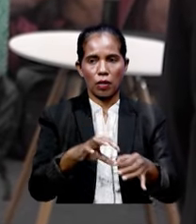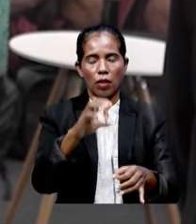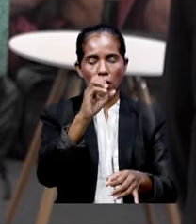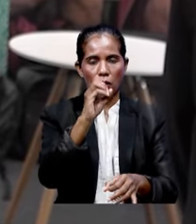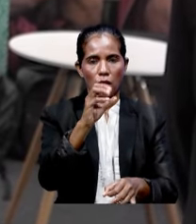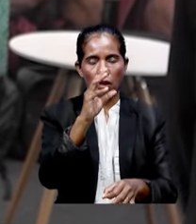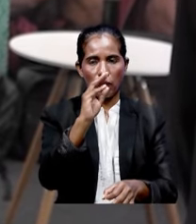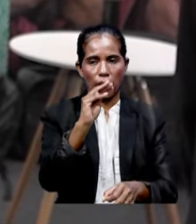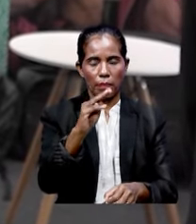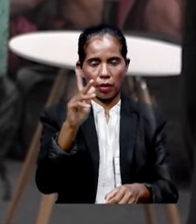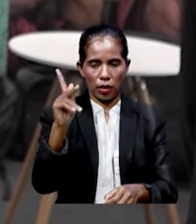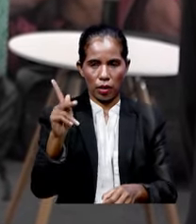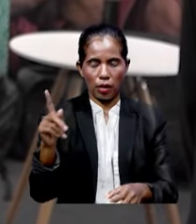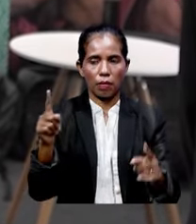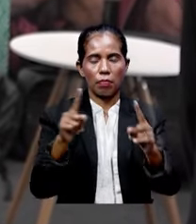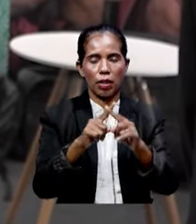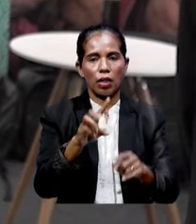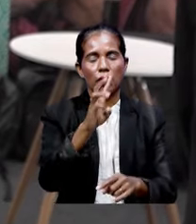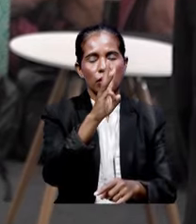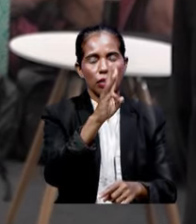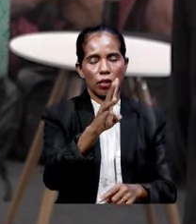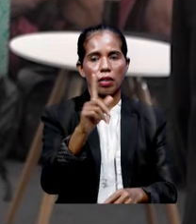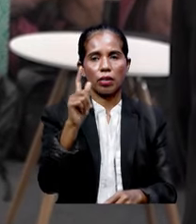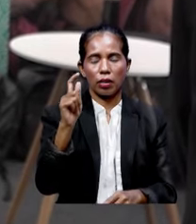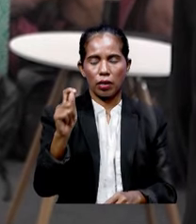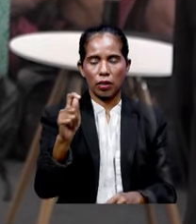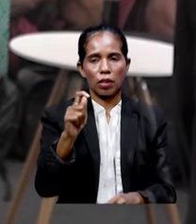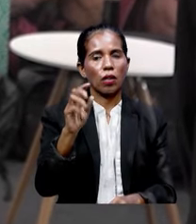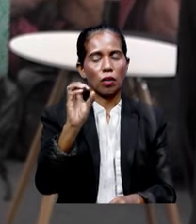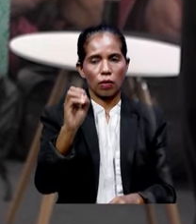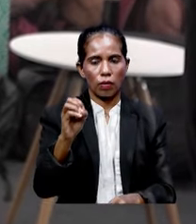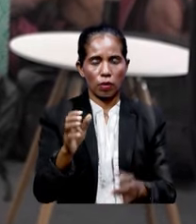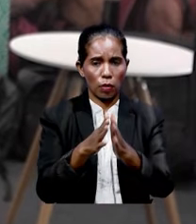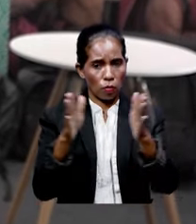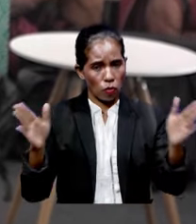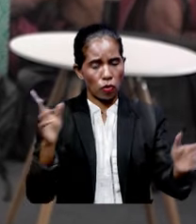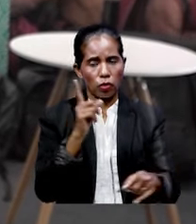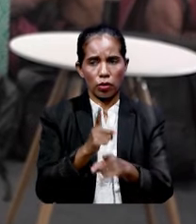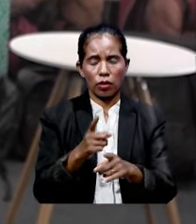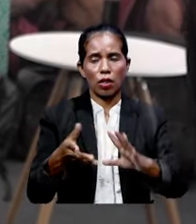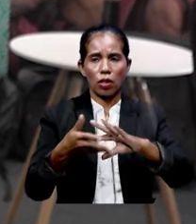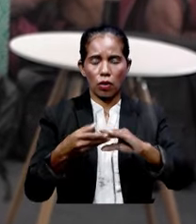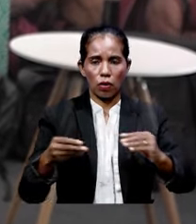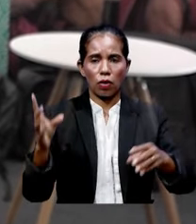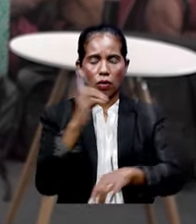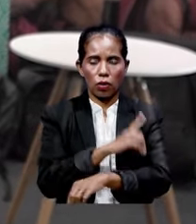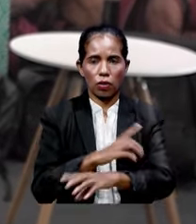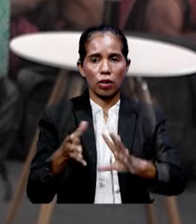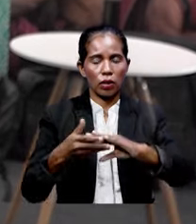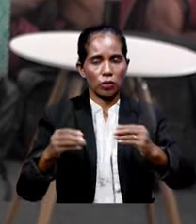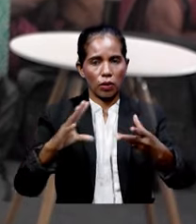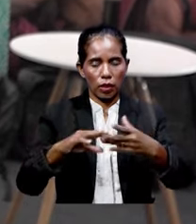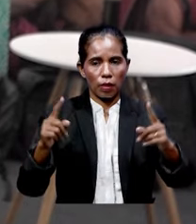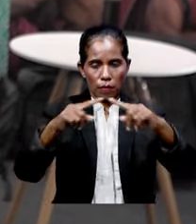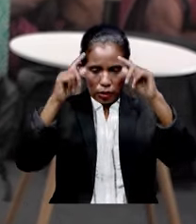plan, pleno, ba WTO, bo tida bo bokte, bo teptebes, hanese loron histórico ida ba Timor-Leste,